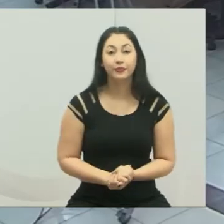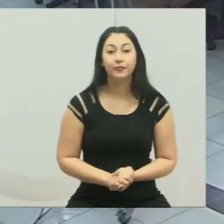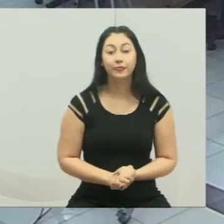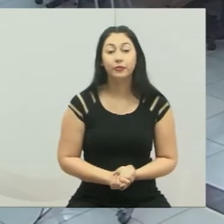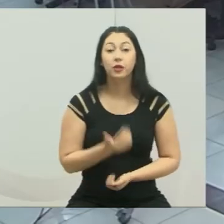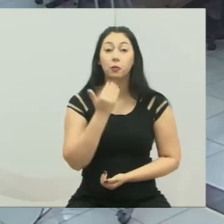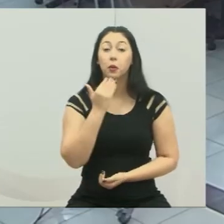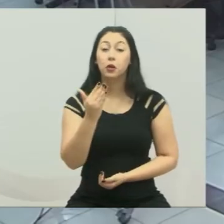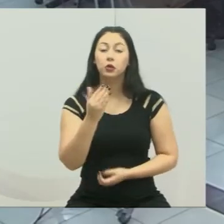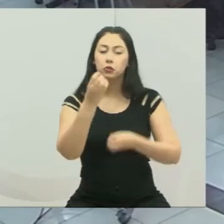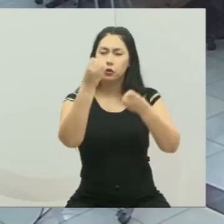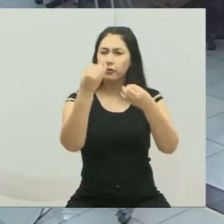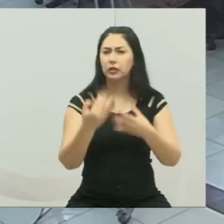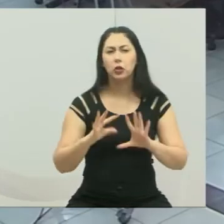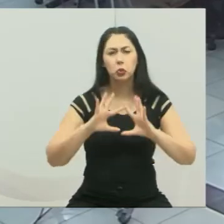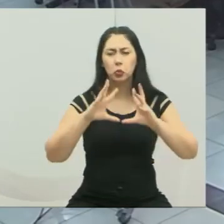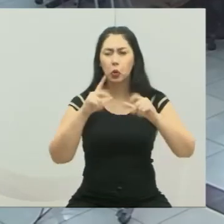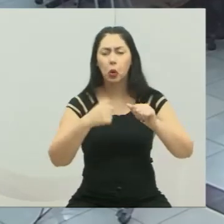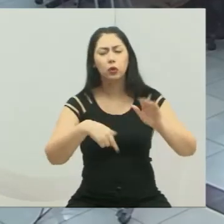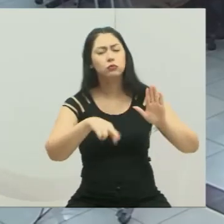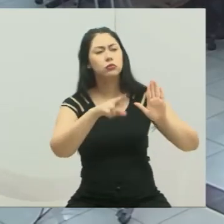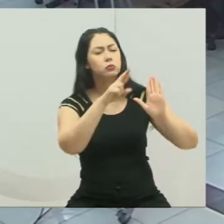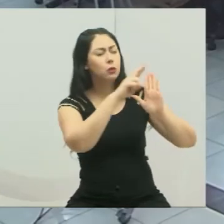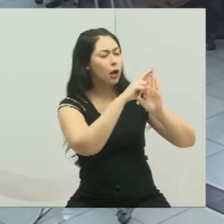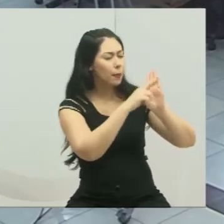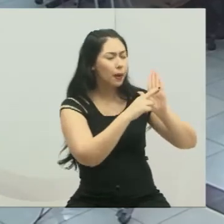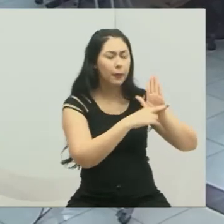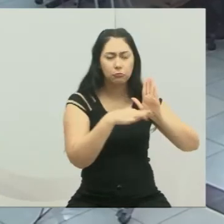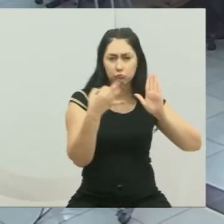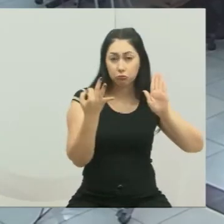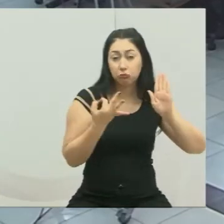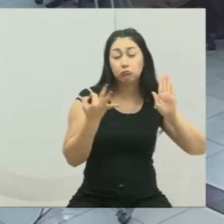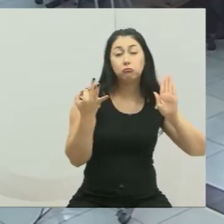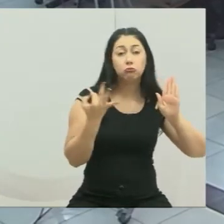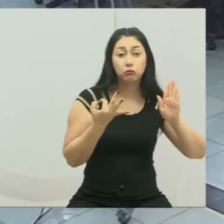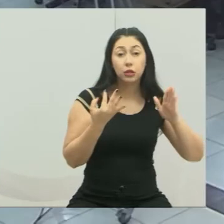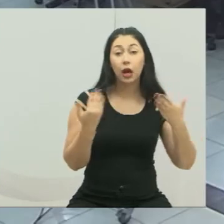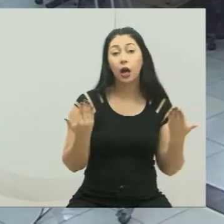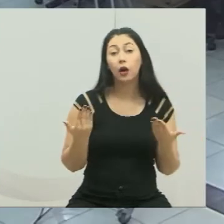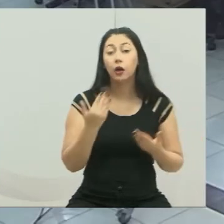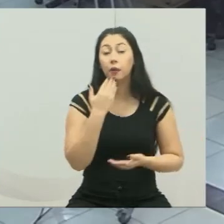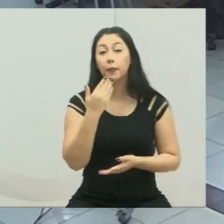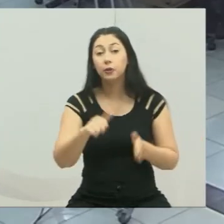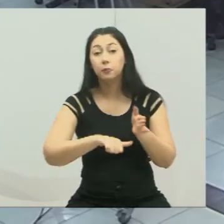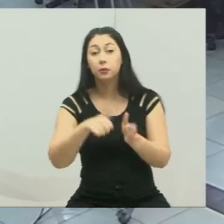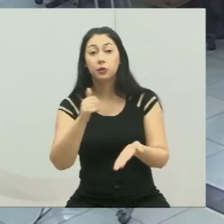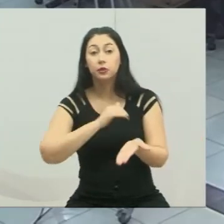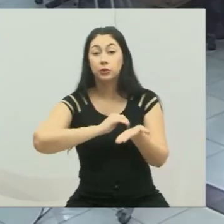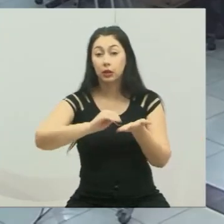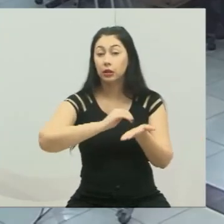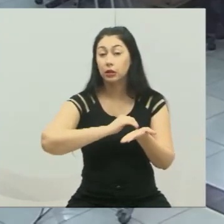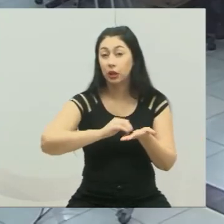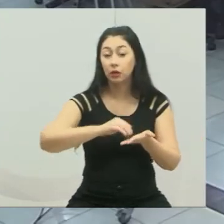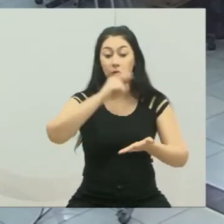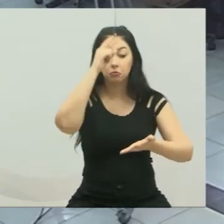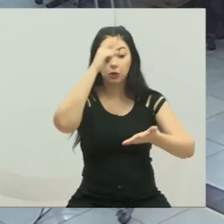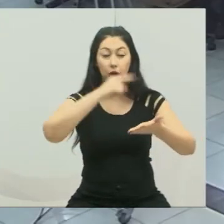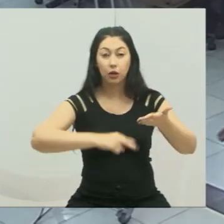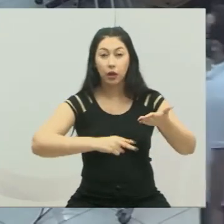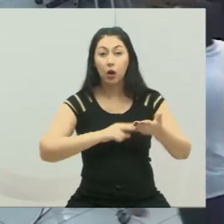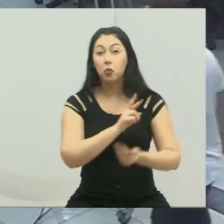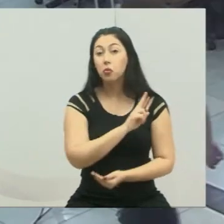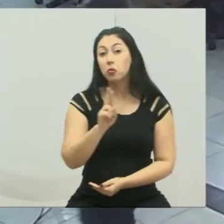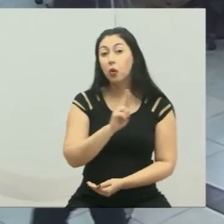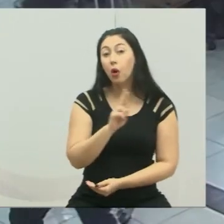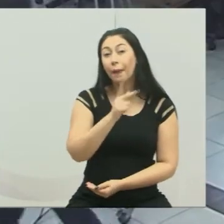Os pedidos de informações foram apreciados na forma regimental. Solicito ao primeiro secretário que faça a leitura dos